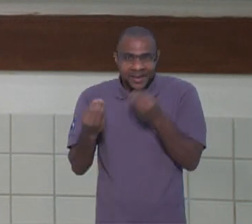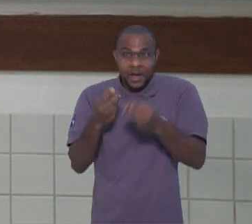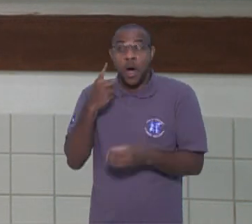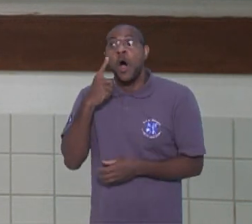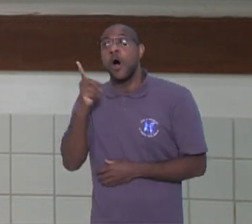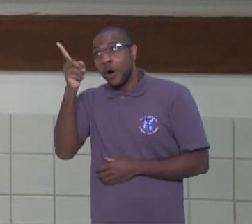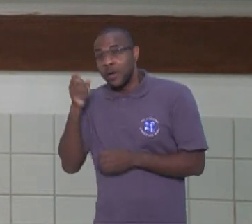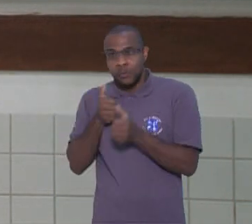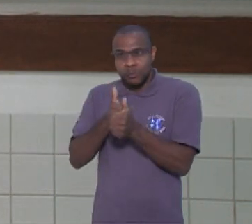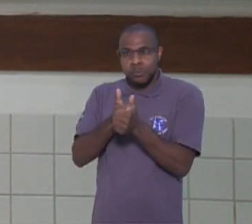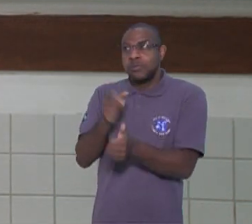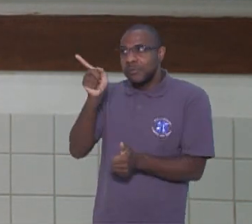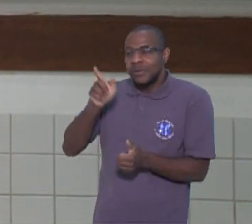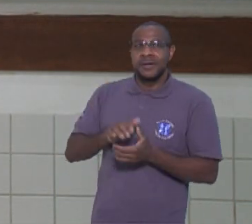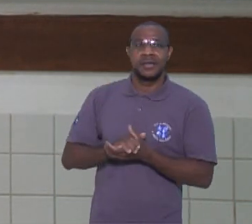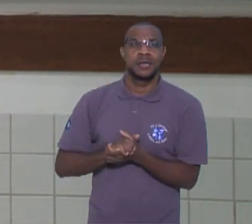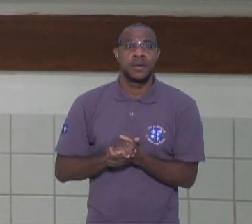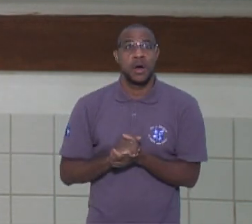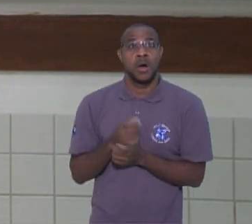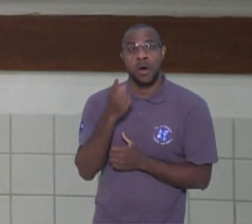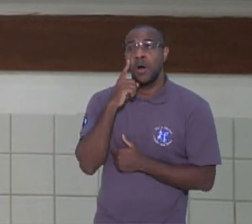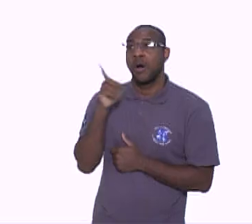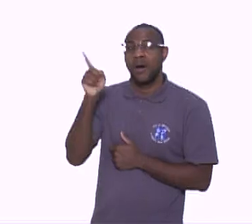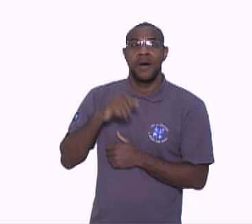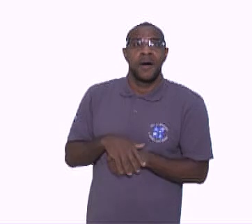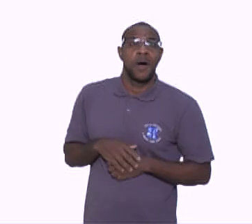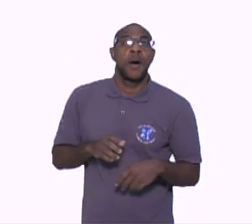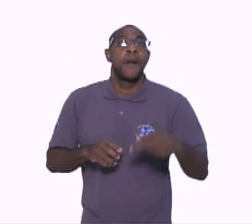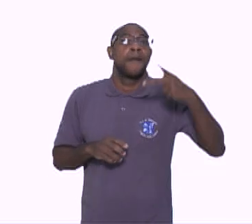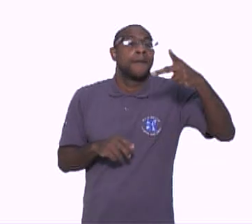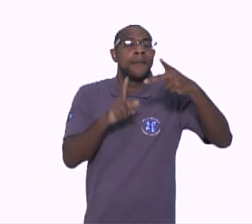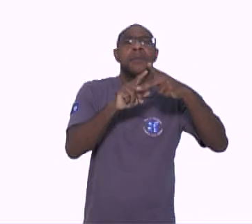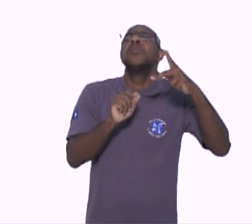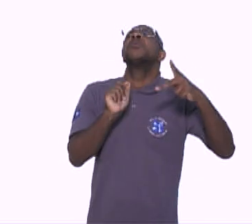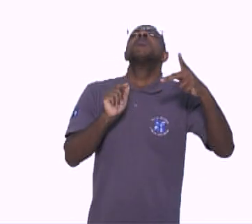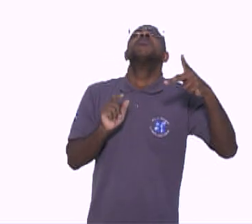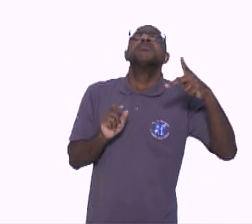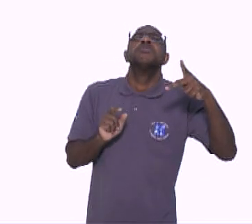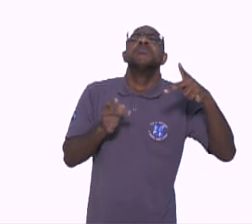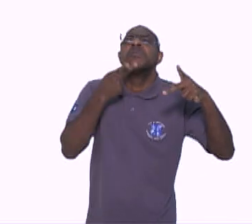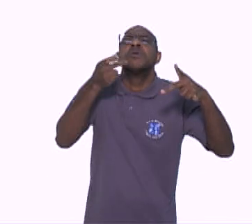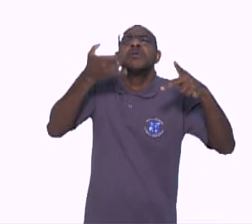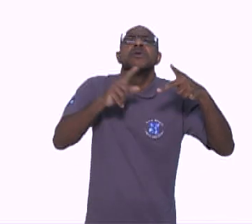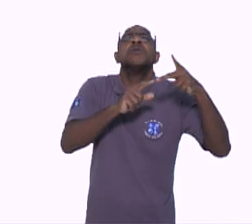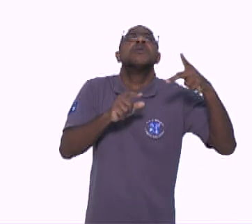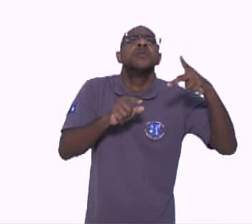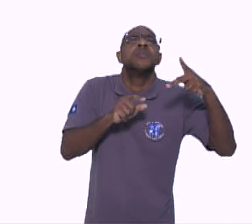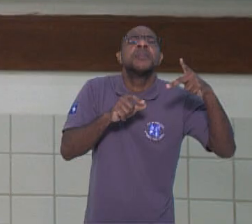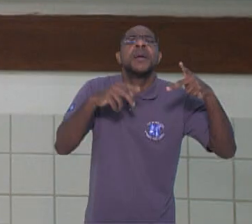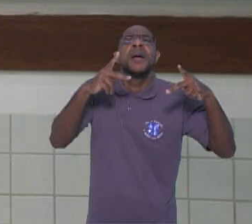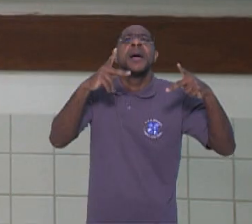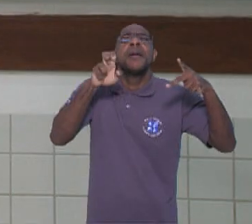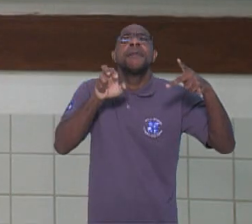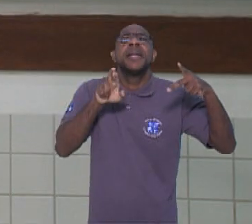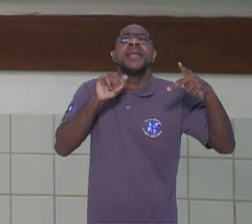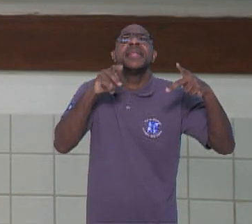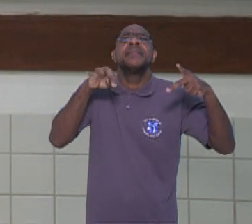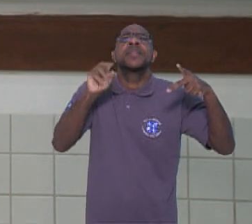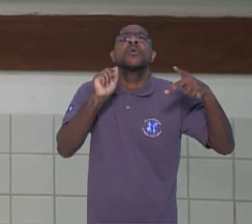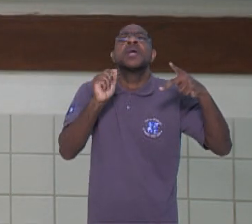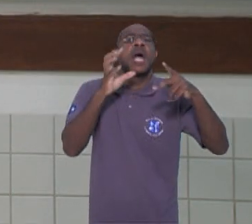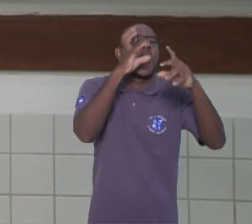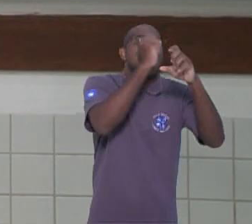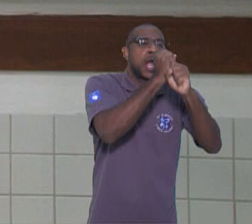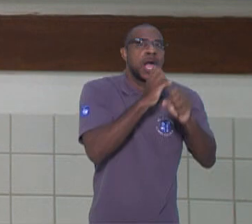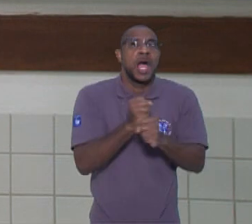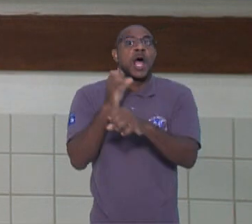acompanhe. Então, perímetro, o que eu tinha falado mesmo? Ah, perímetro é soma dos lados.